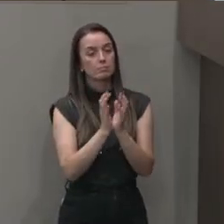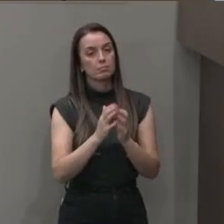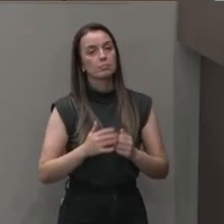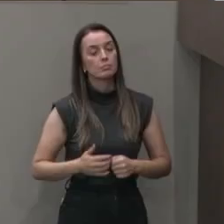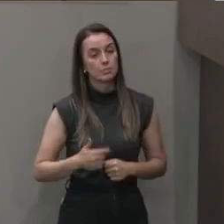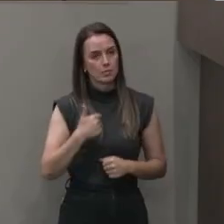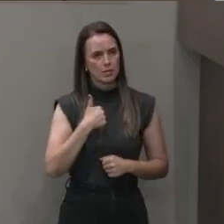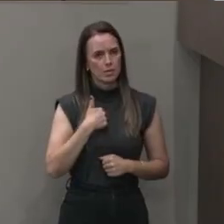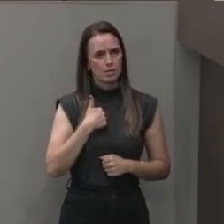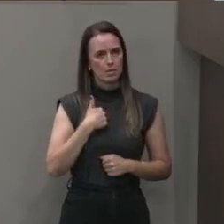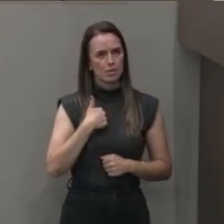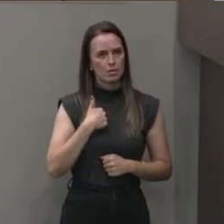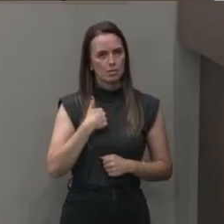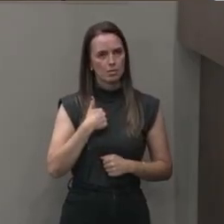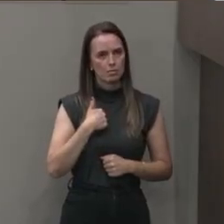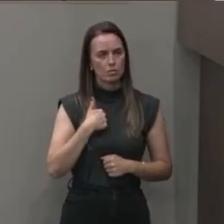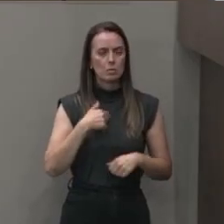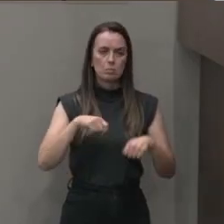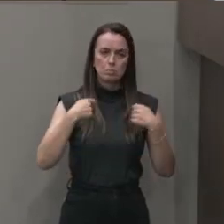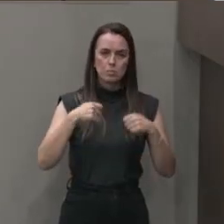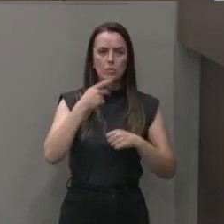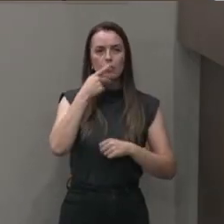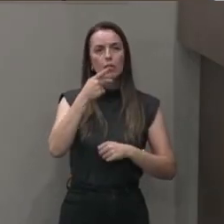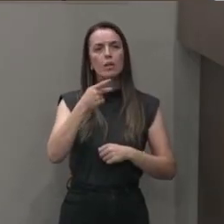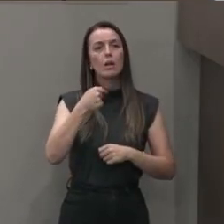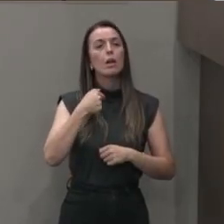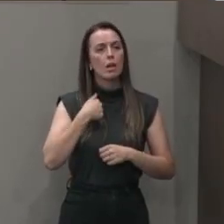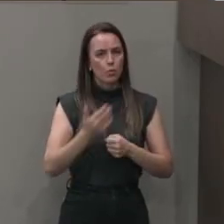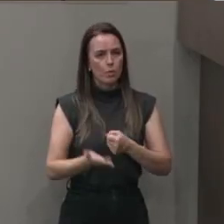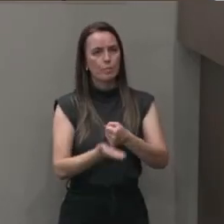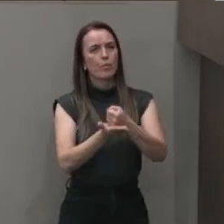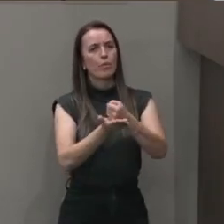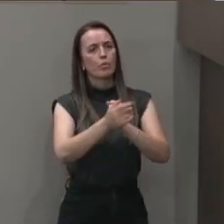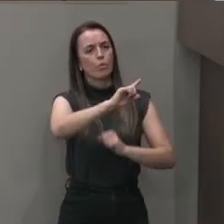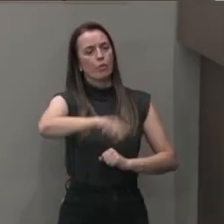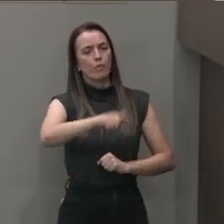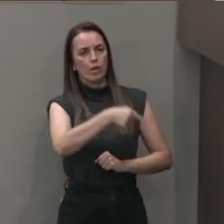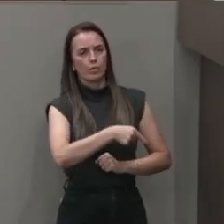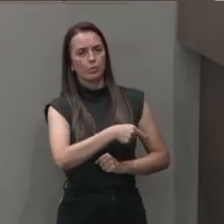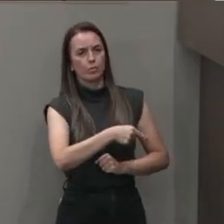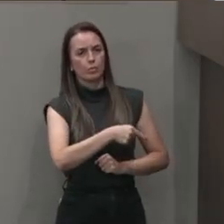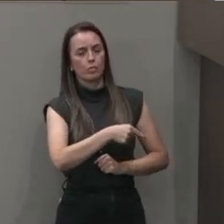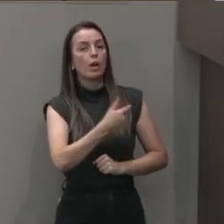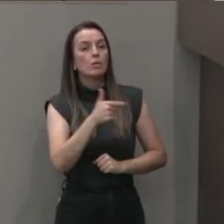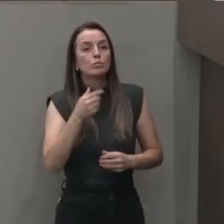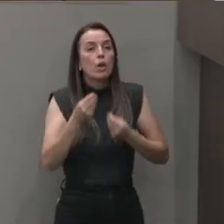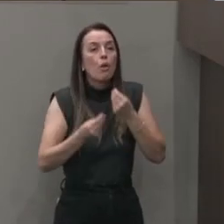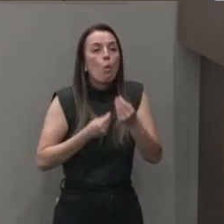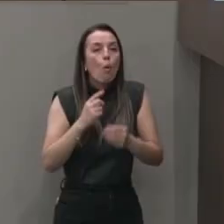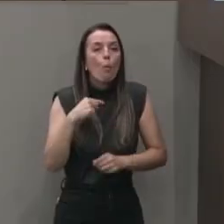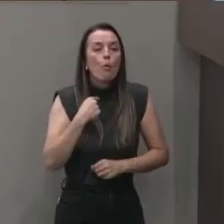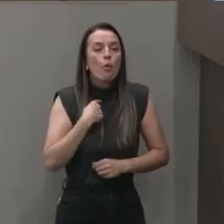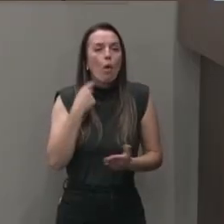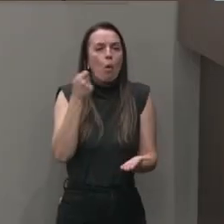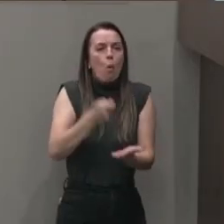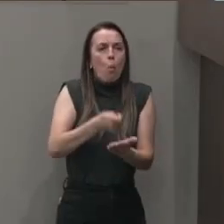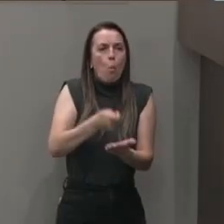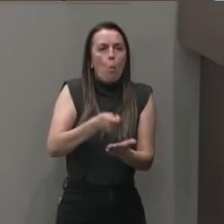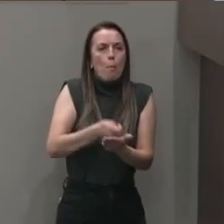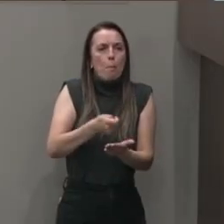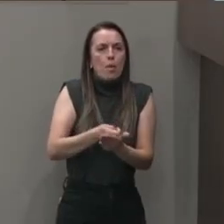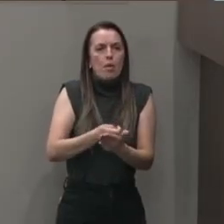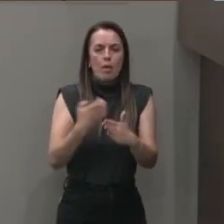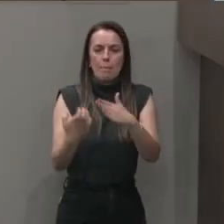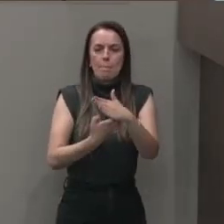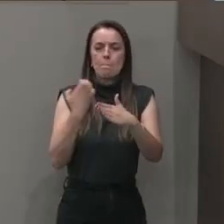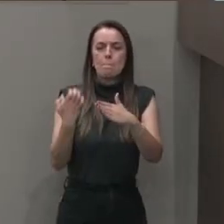eu tenho que dizer aqui que eu vou ser favorável ao veto. Não tem como nós obrigarmos um empresário